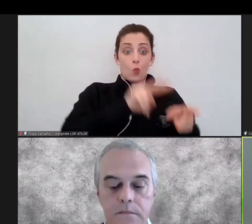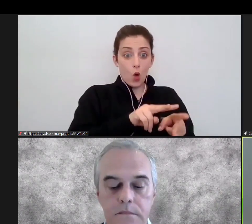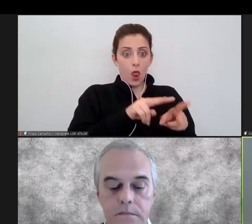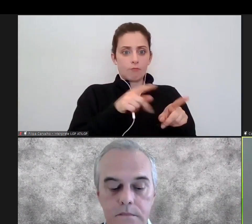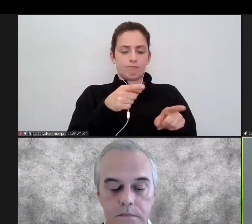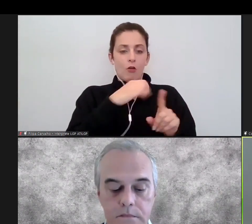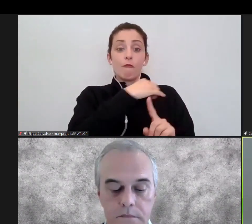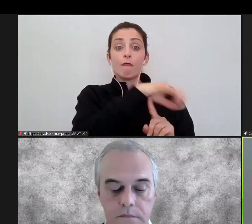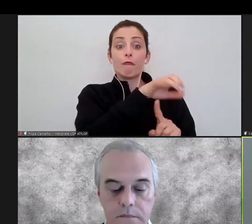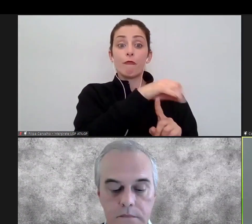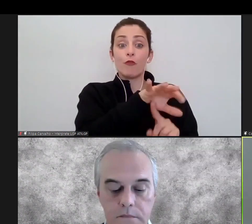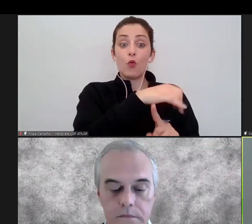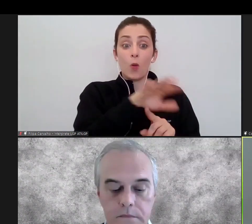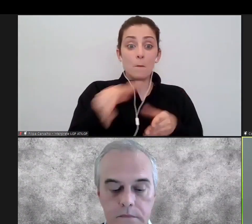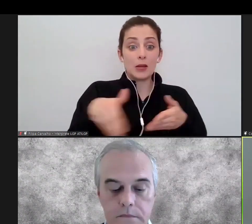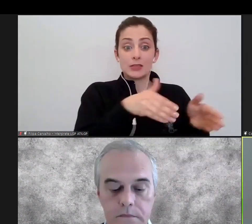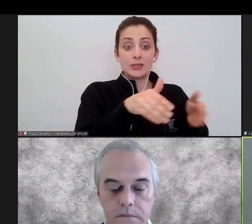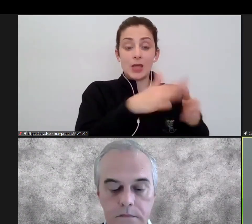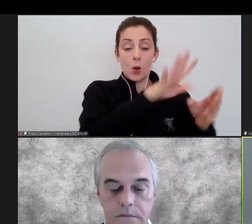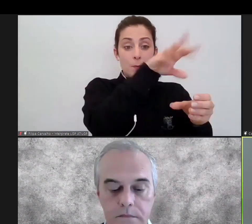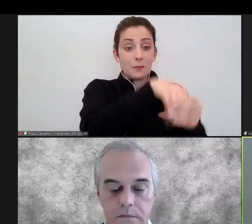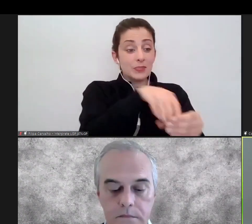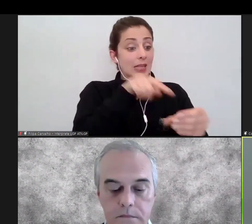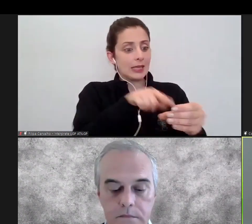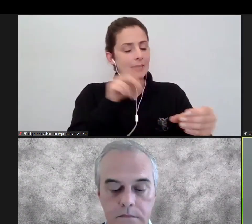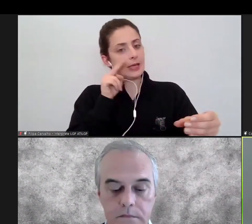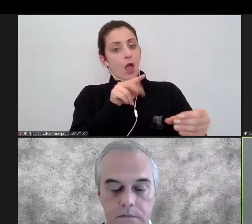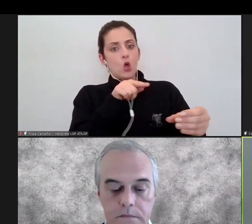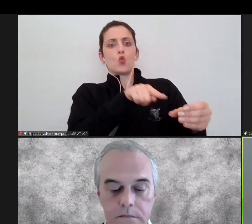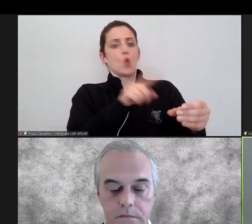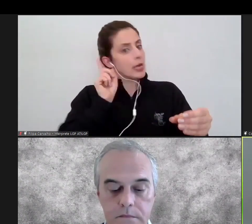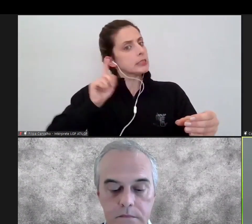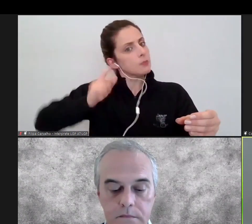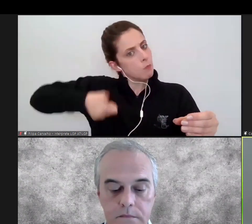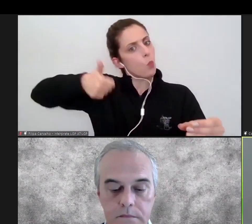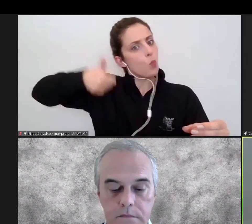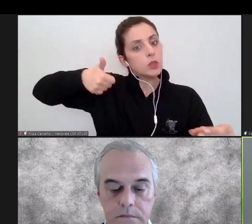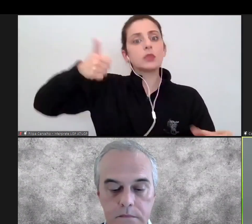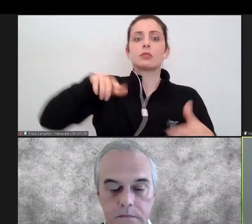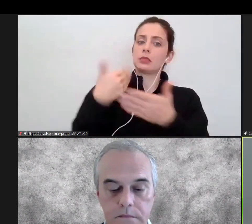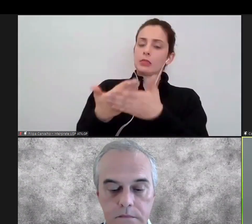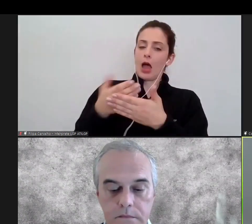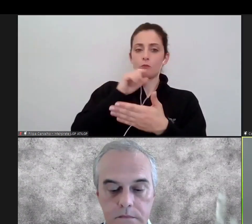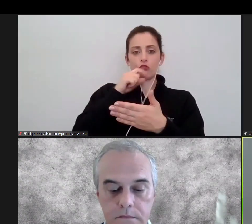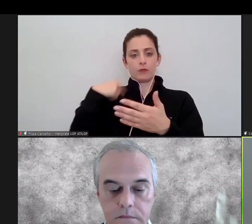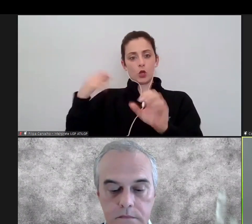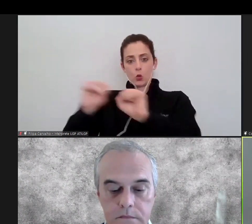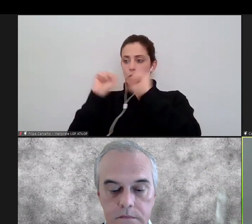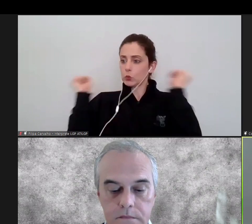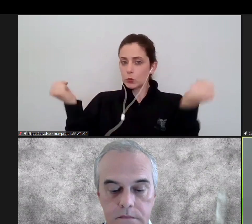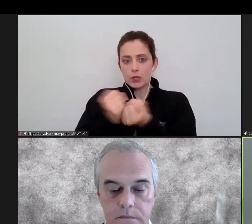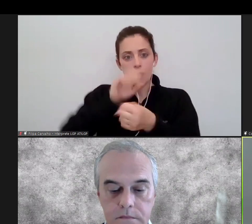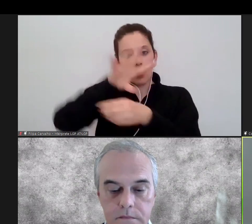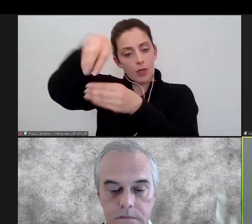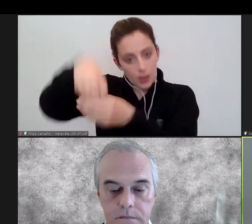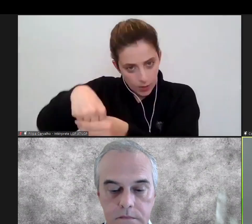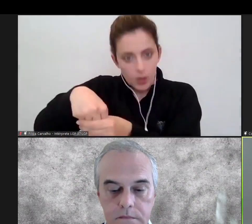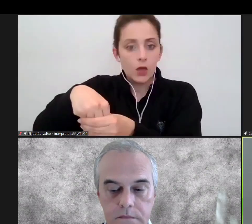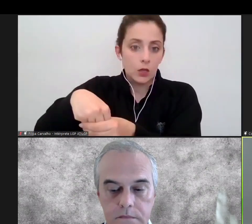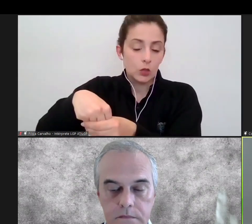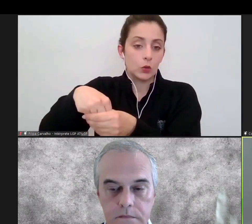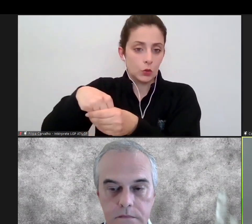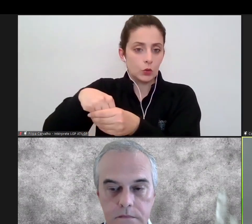muito, muito necessária e muito importante, e uma forma de se integrar na sociedade portuguesa que tem mostrado resultados muito, muito,